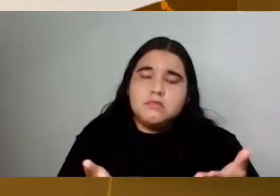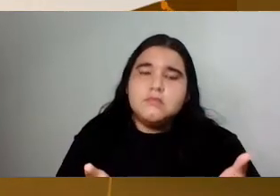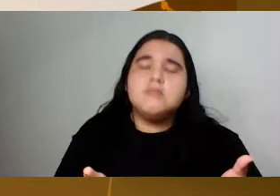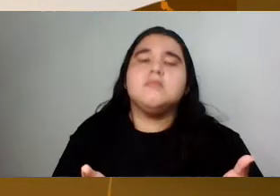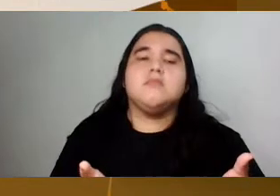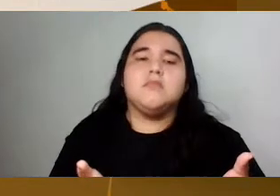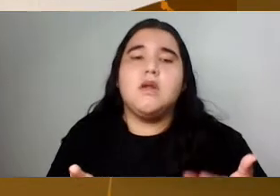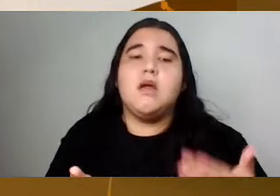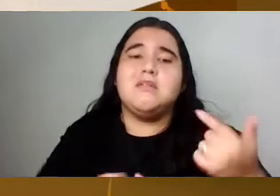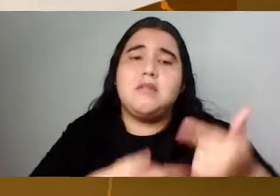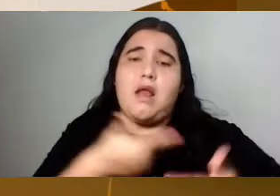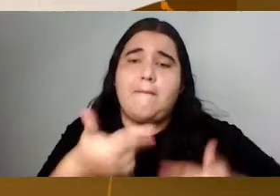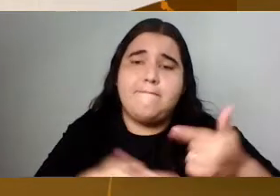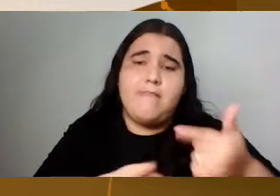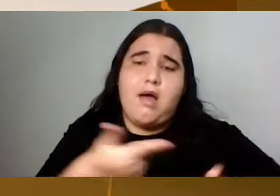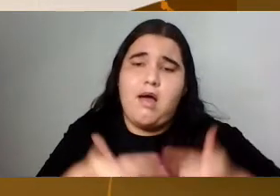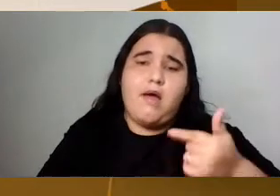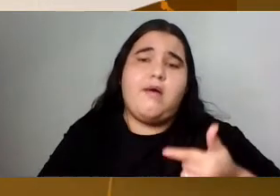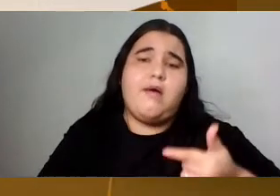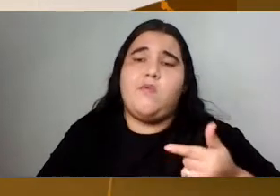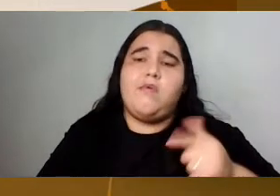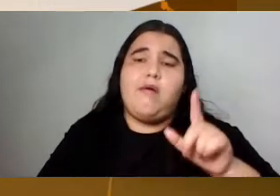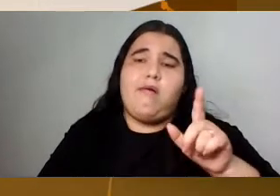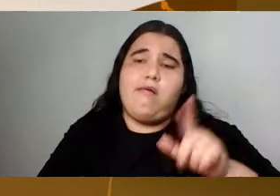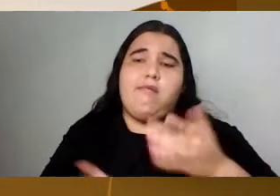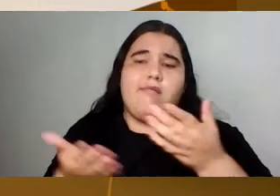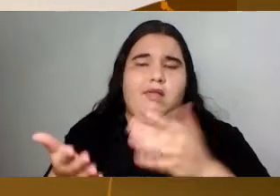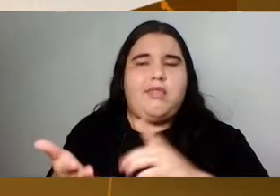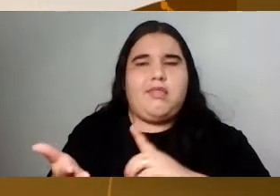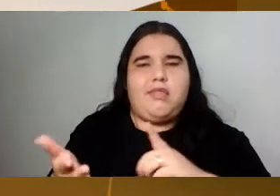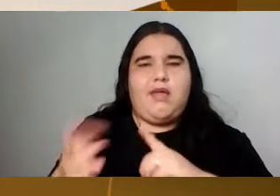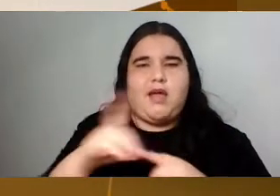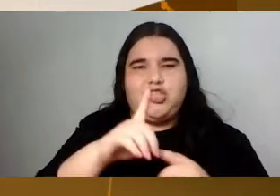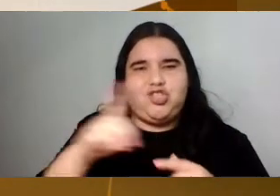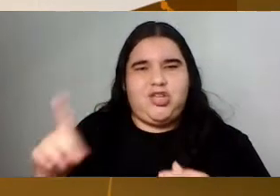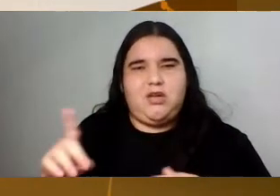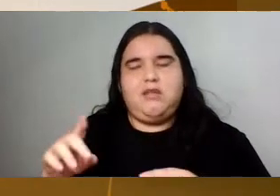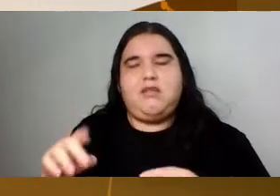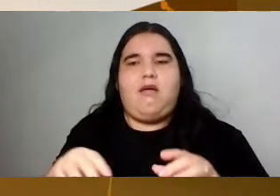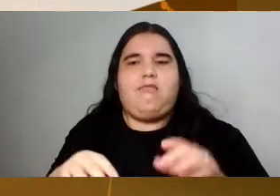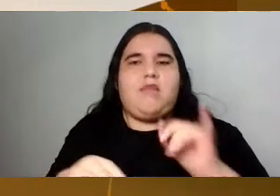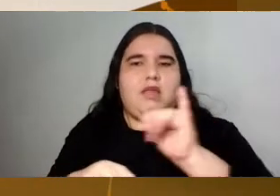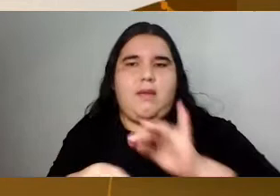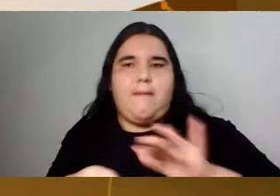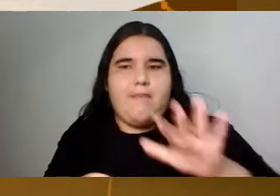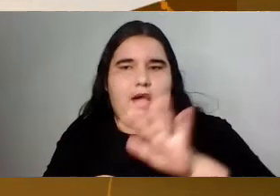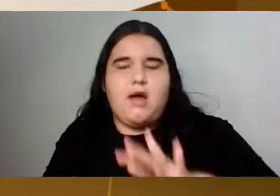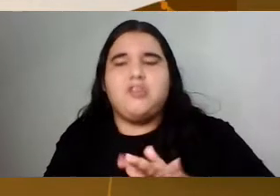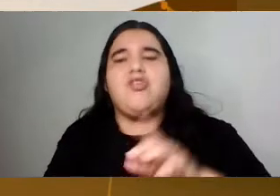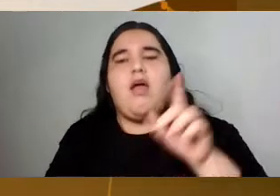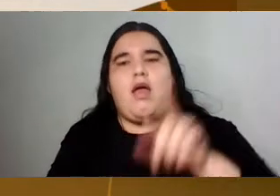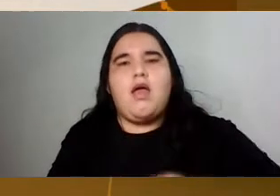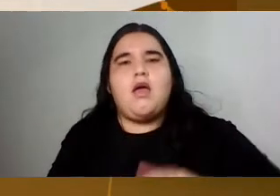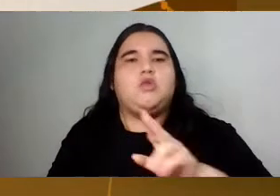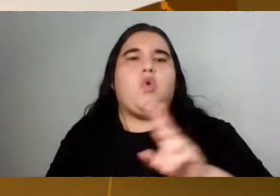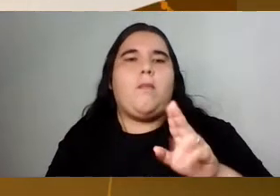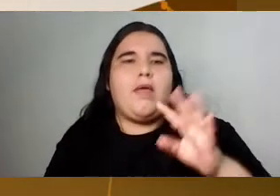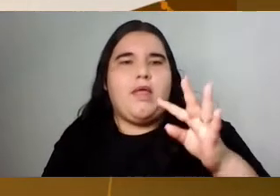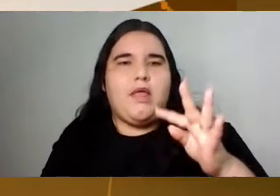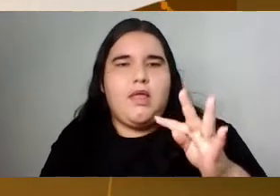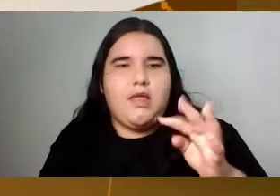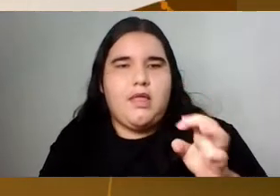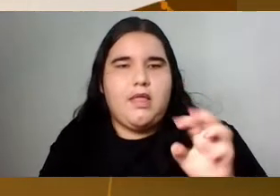uma ilustração aqui de uma dessas máquinas, né, que é à direita. É uma termovac que ela foi adaptada para operar por